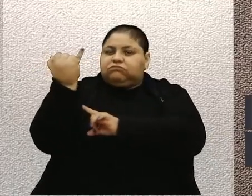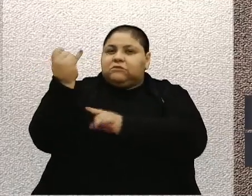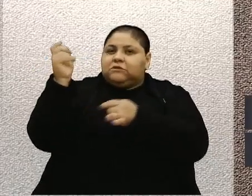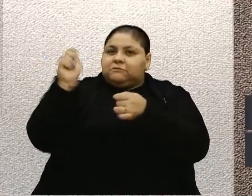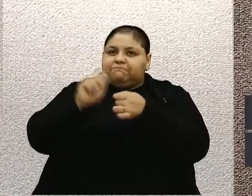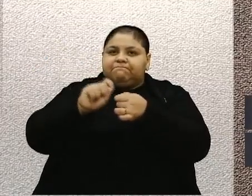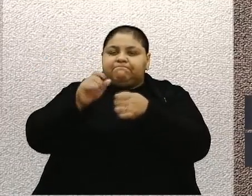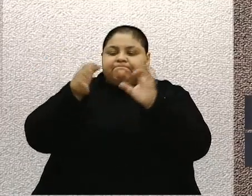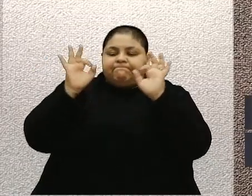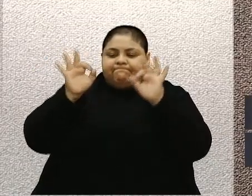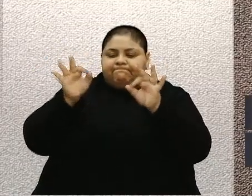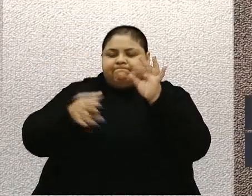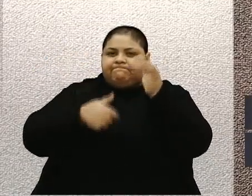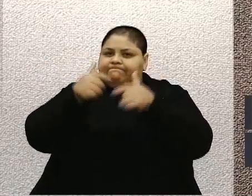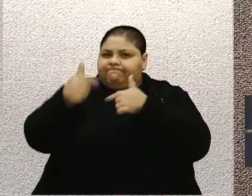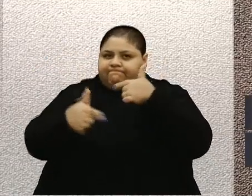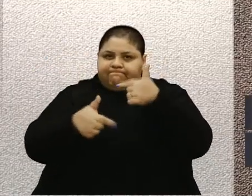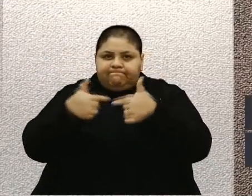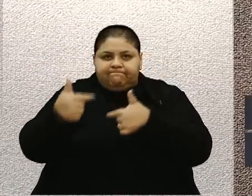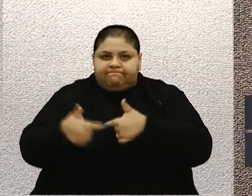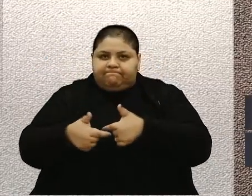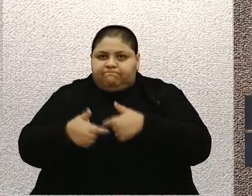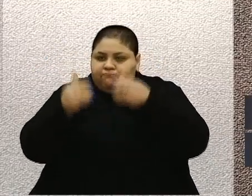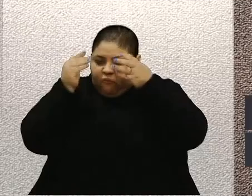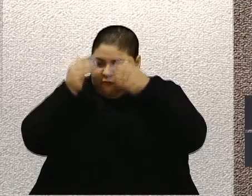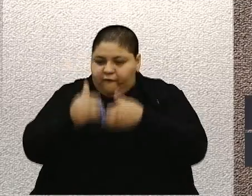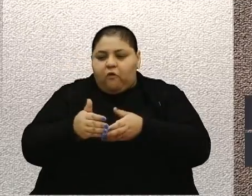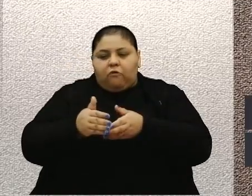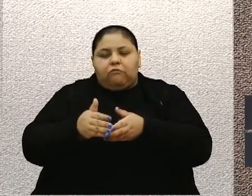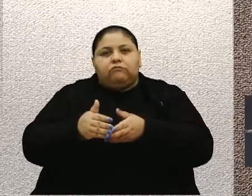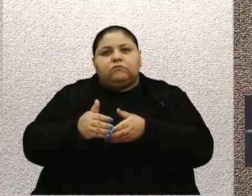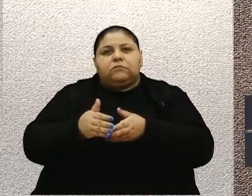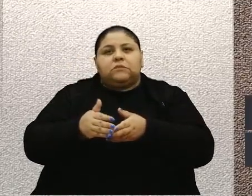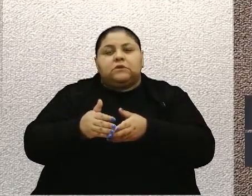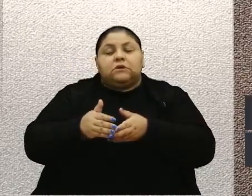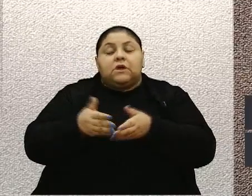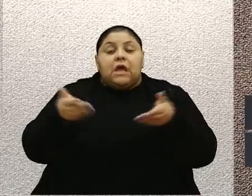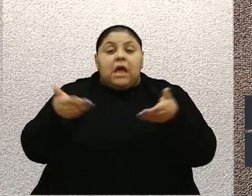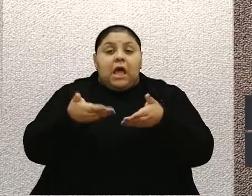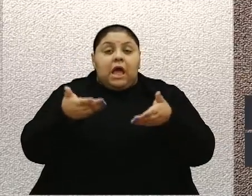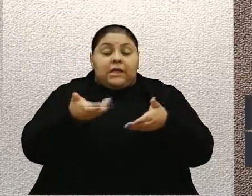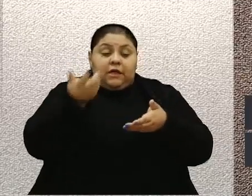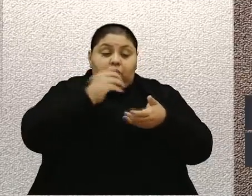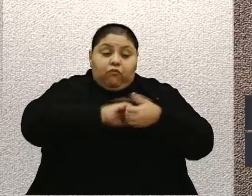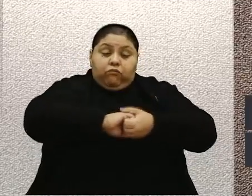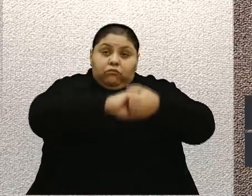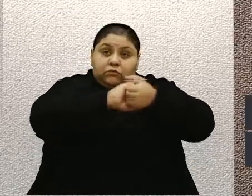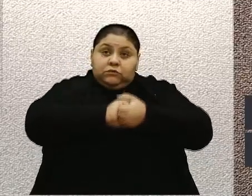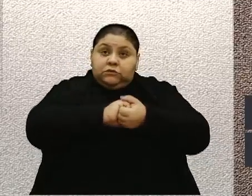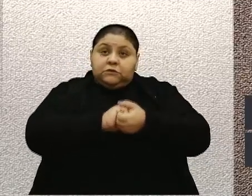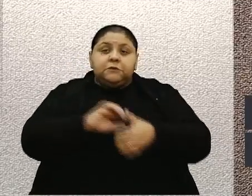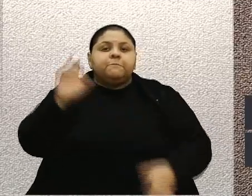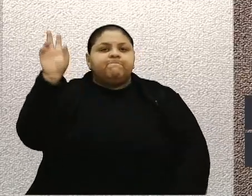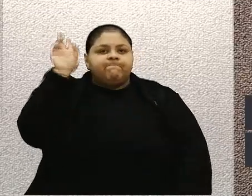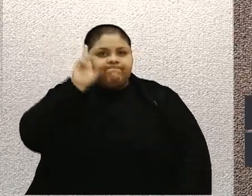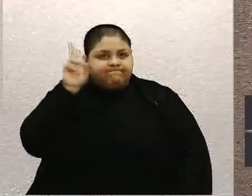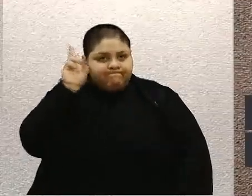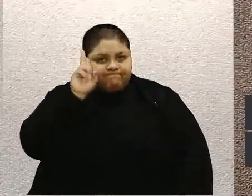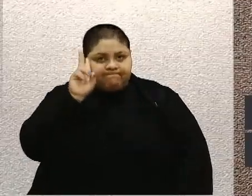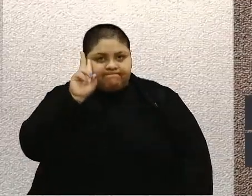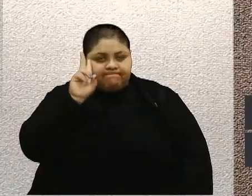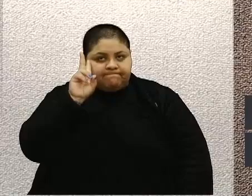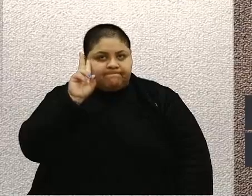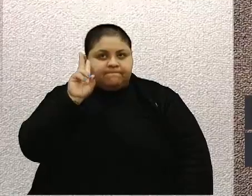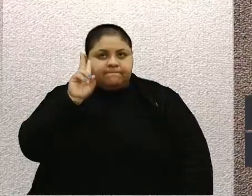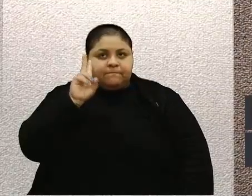faz sempre com muita disposição. E aqui eu quero lhe cumprimentar pela sua história.